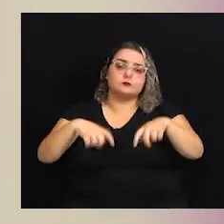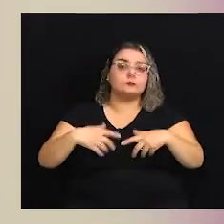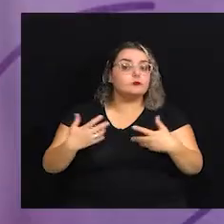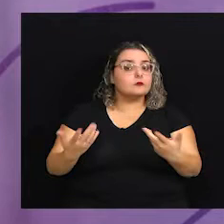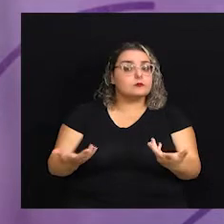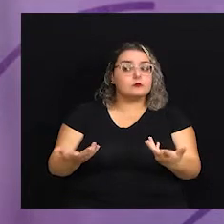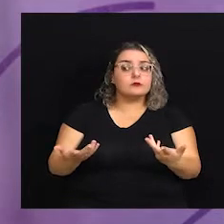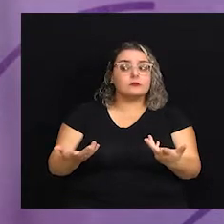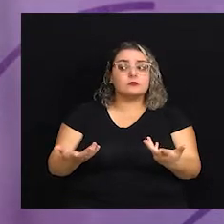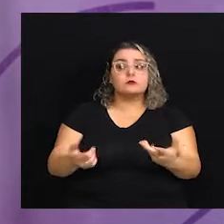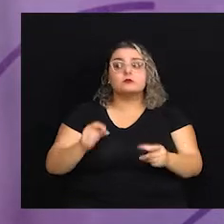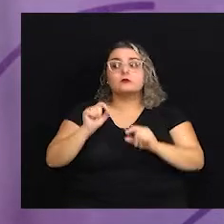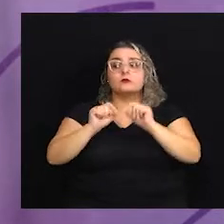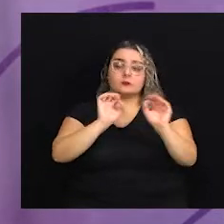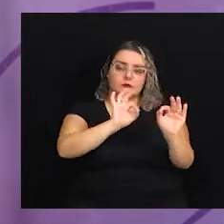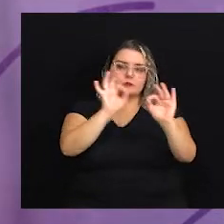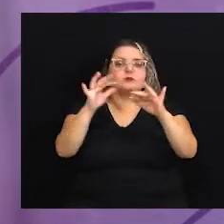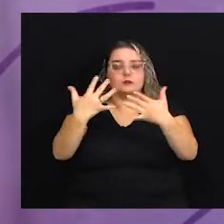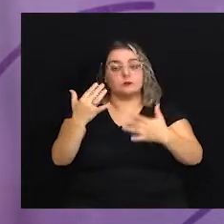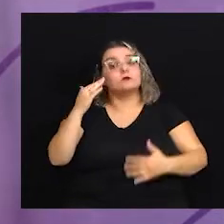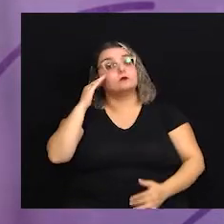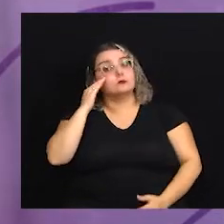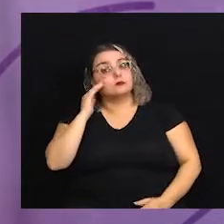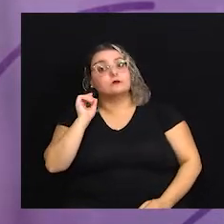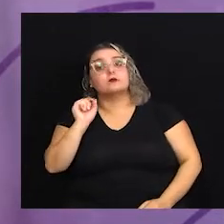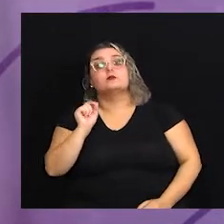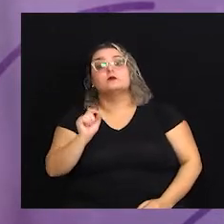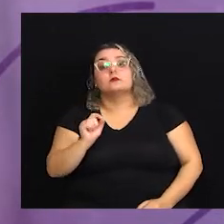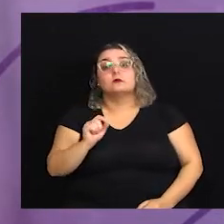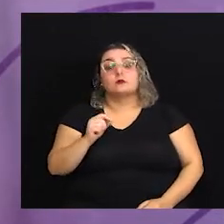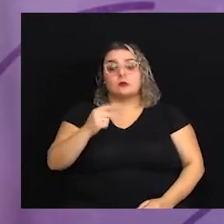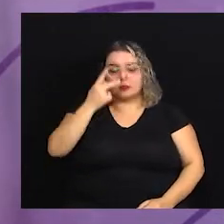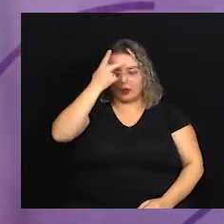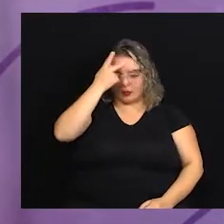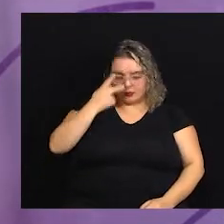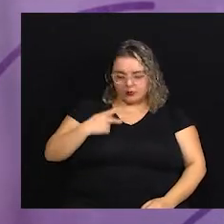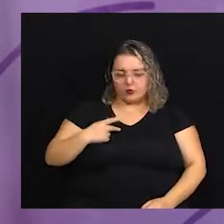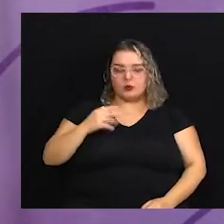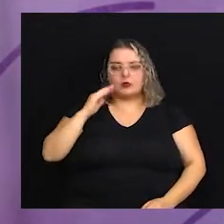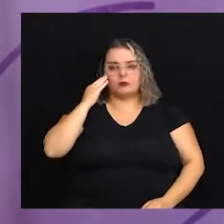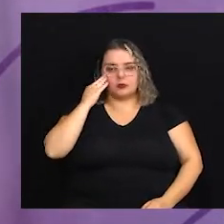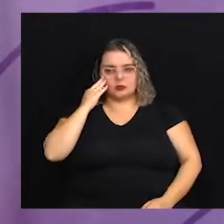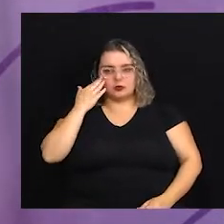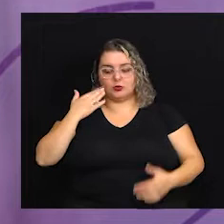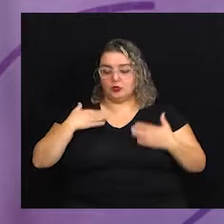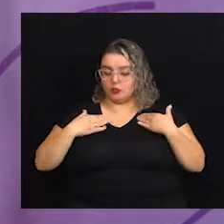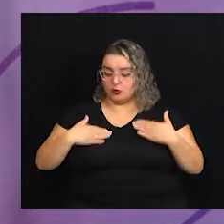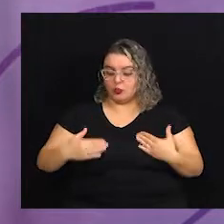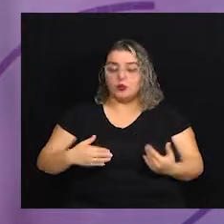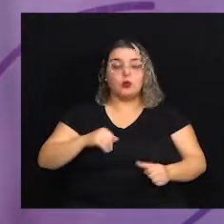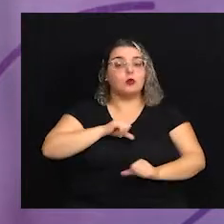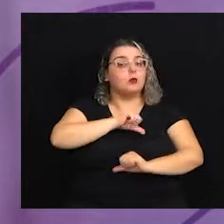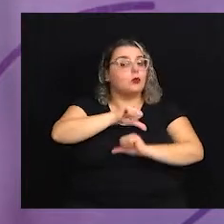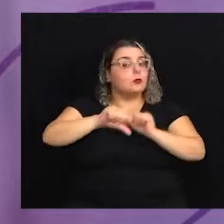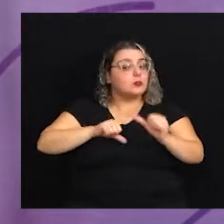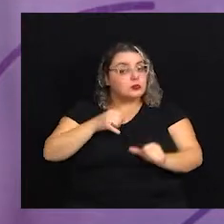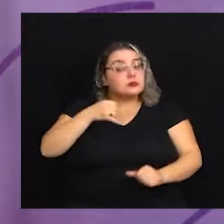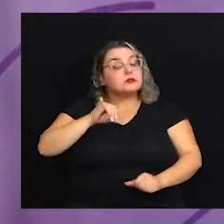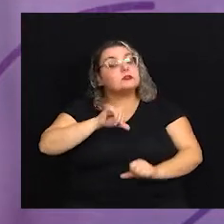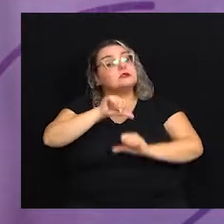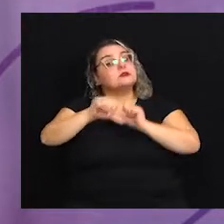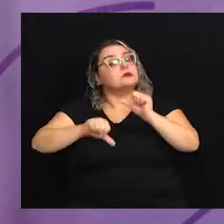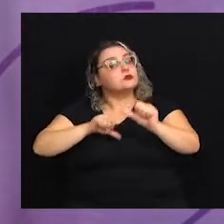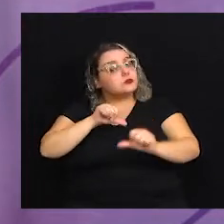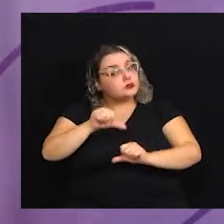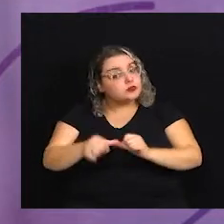mas quem está nos assistindo tem que entender que ela tem que entender que o corpo dela mudou. E se